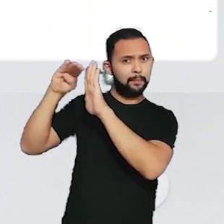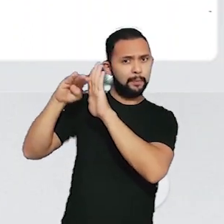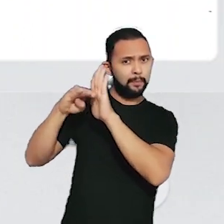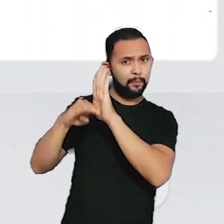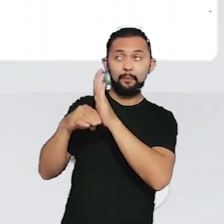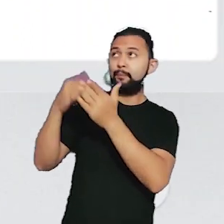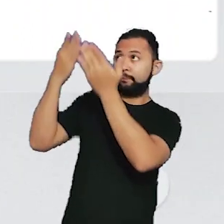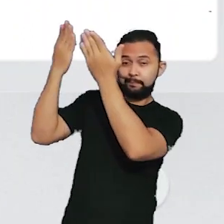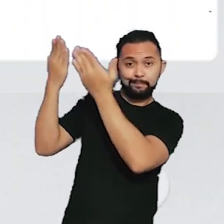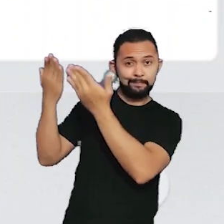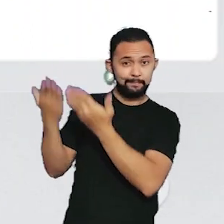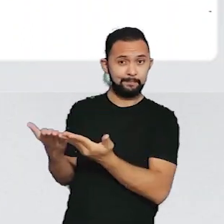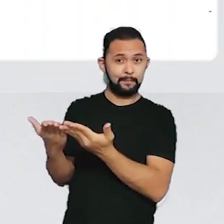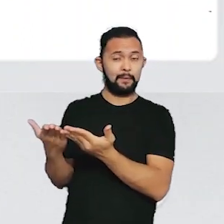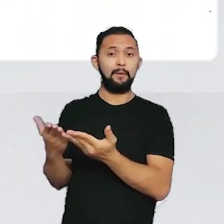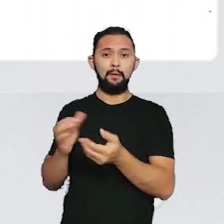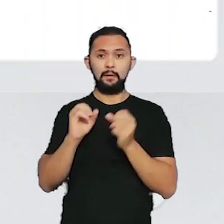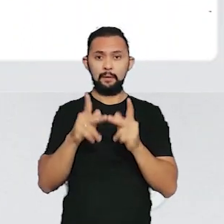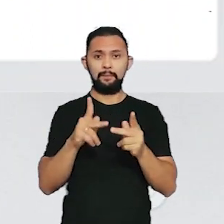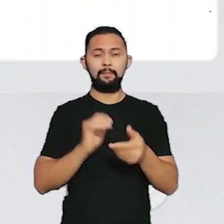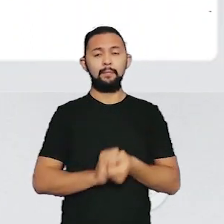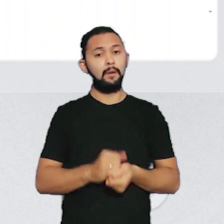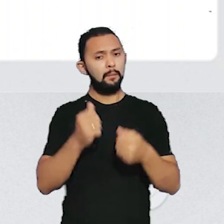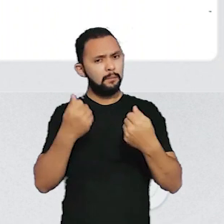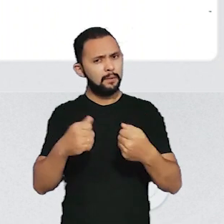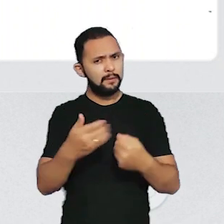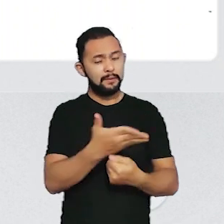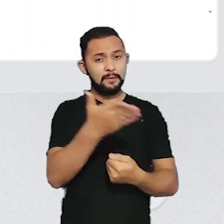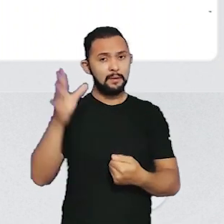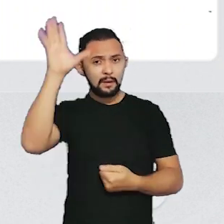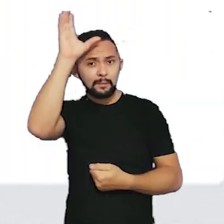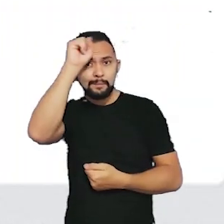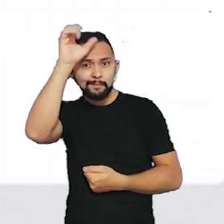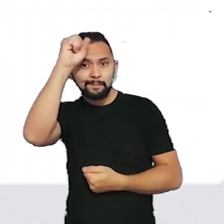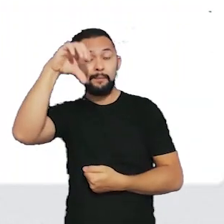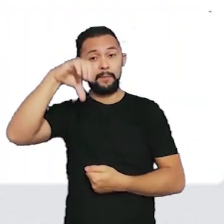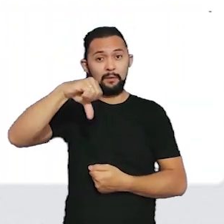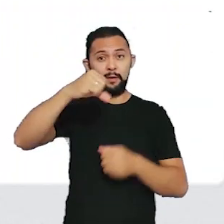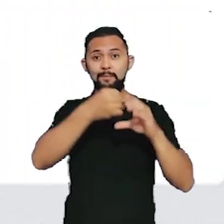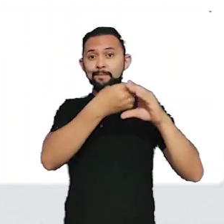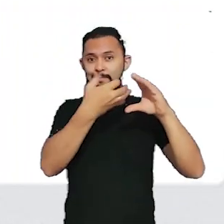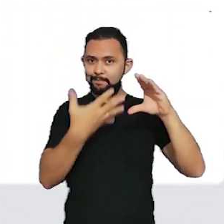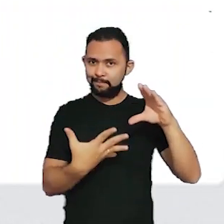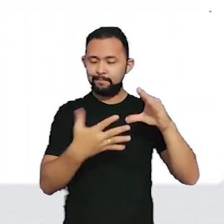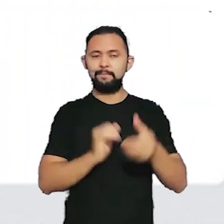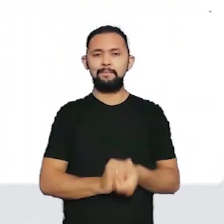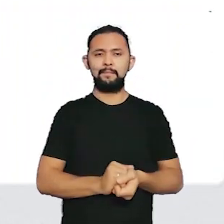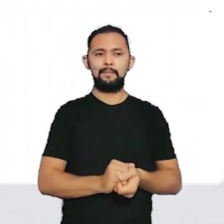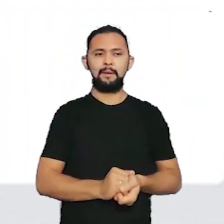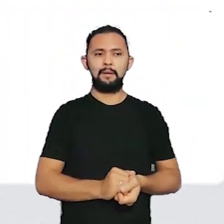consequência, tempo, finalidade e proporção, tá bom? Então é preciso a gente aprender essas 9 classificações.